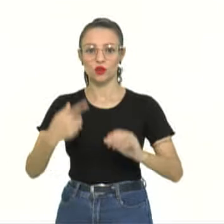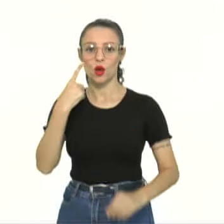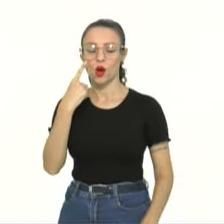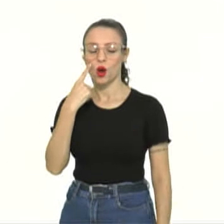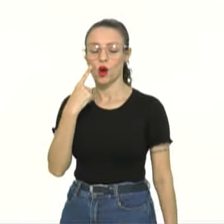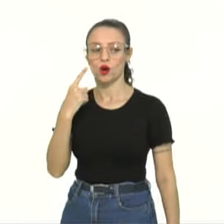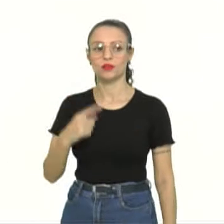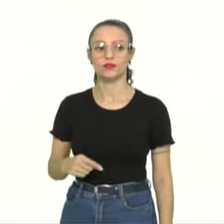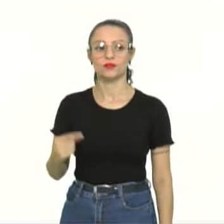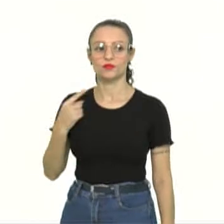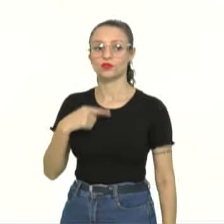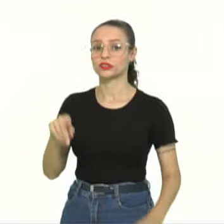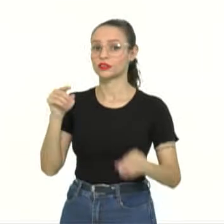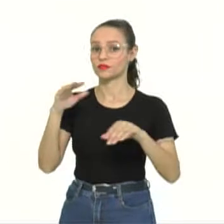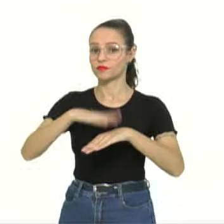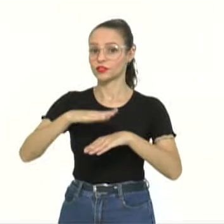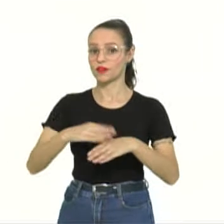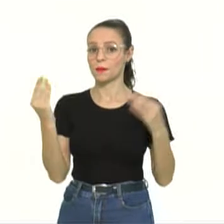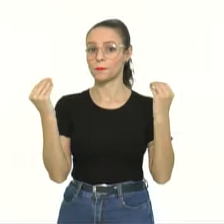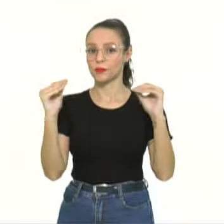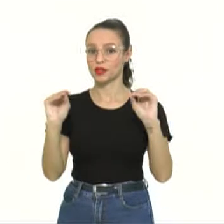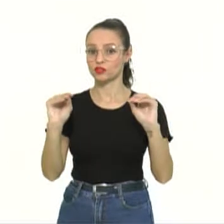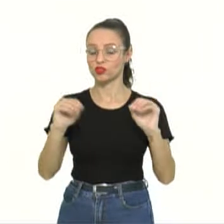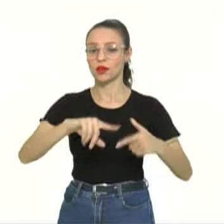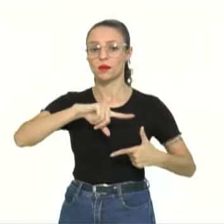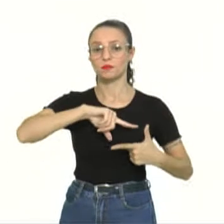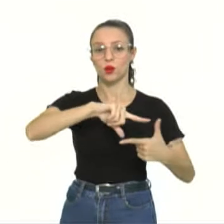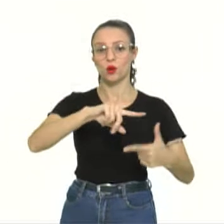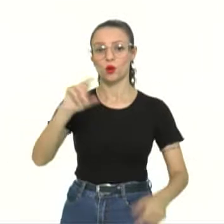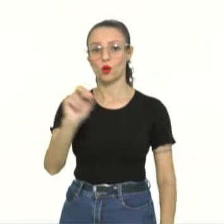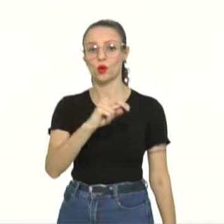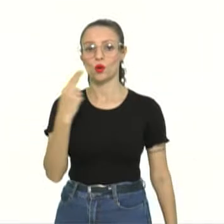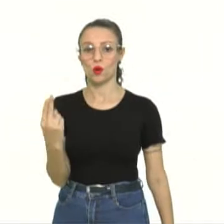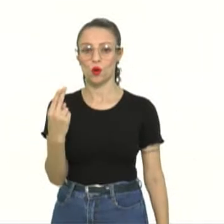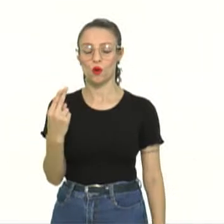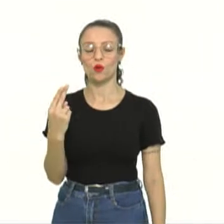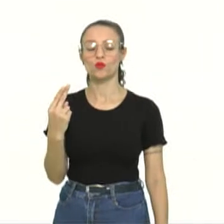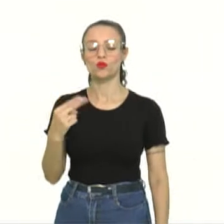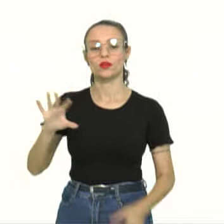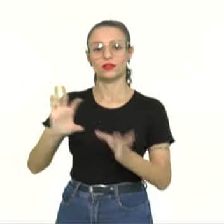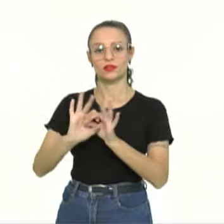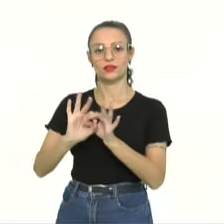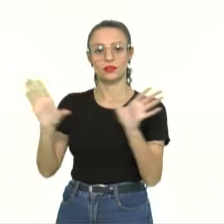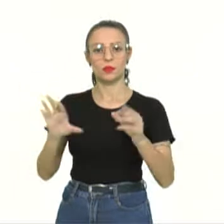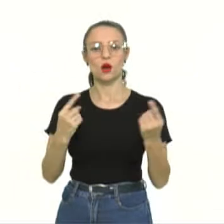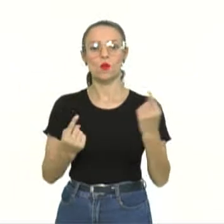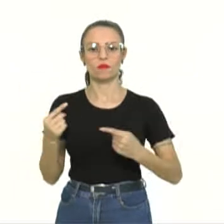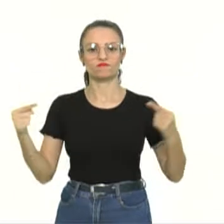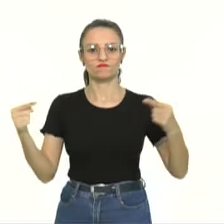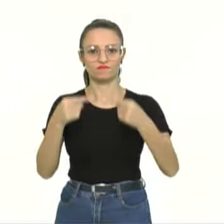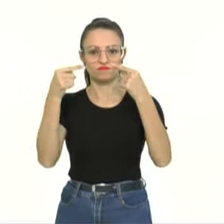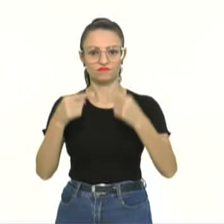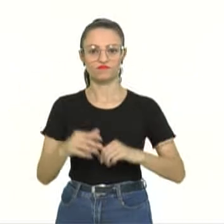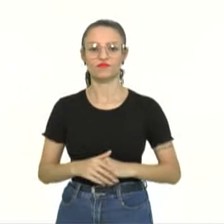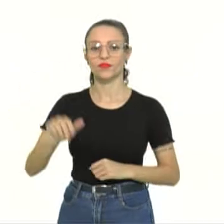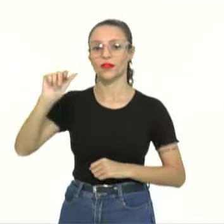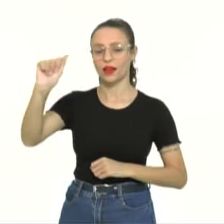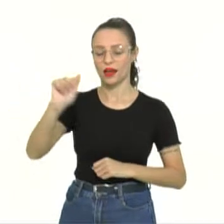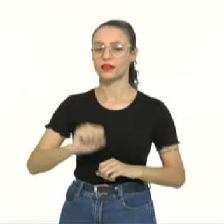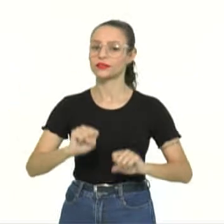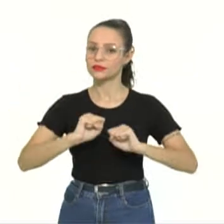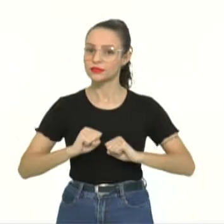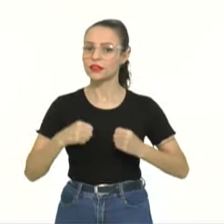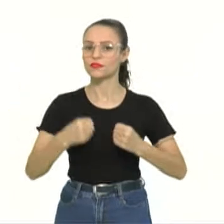a gente tem uma lacuna que vocês vão preencher com a corrente que é mais adequada a